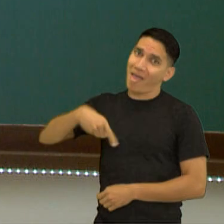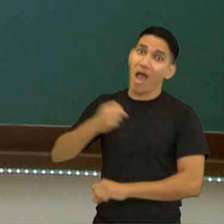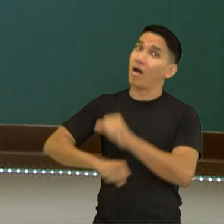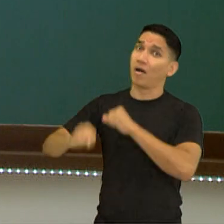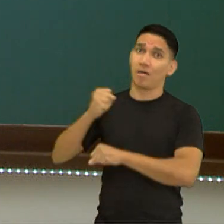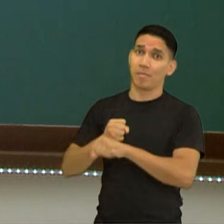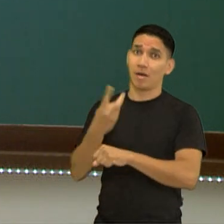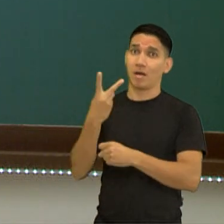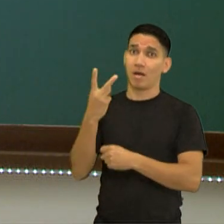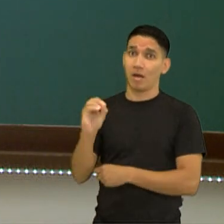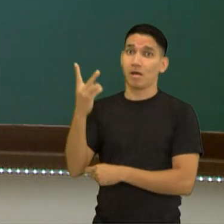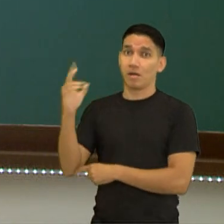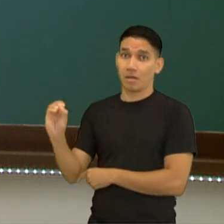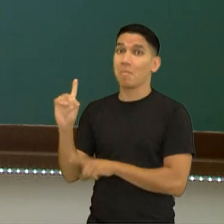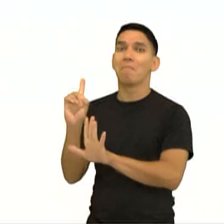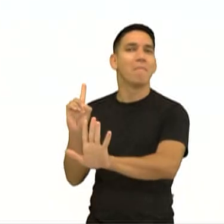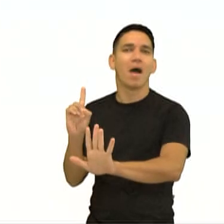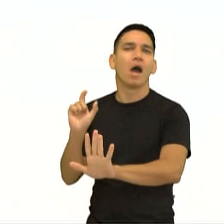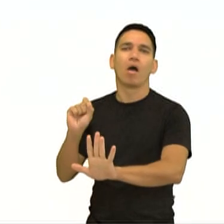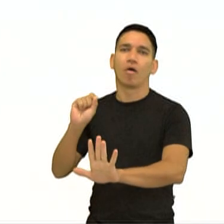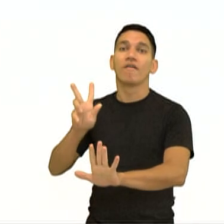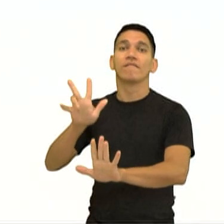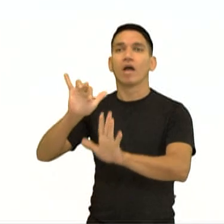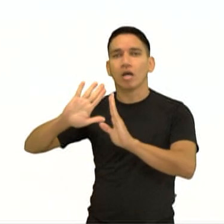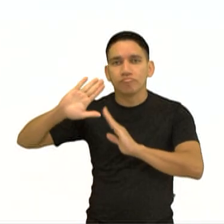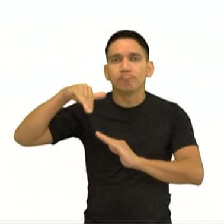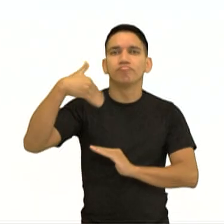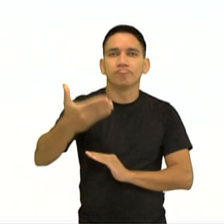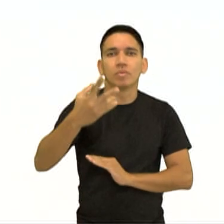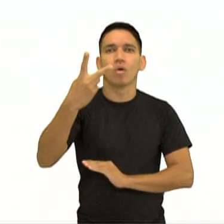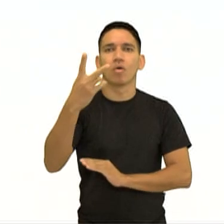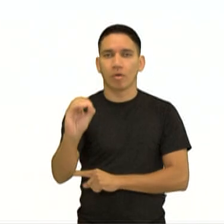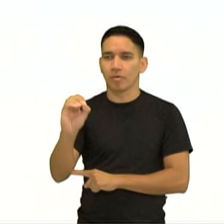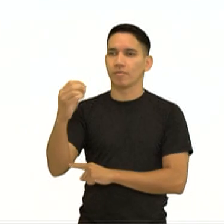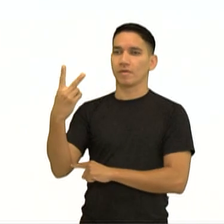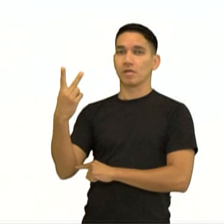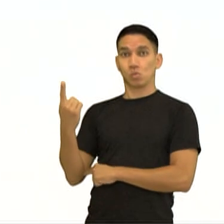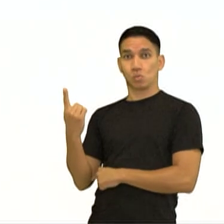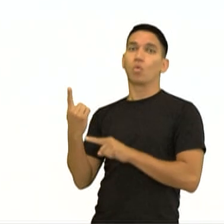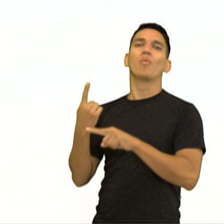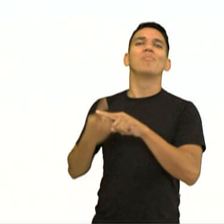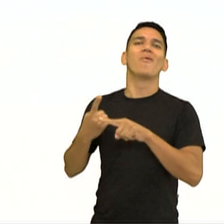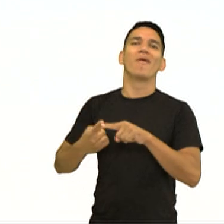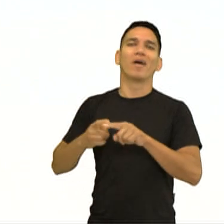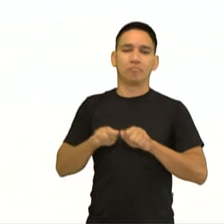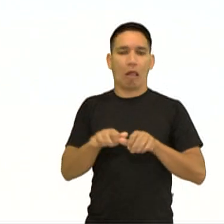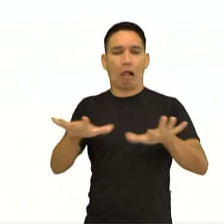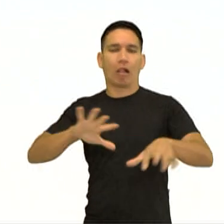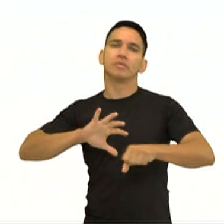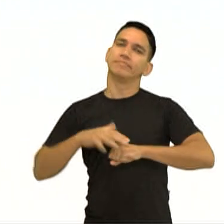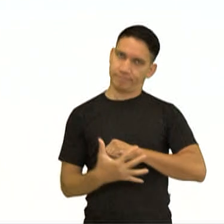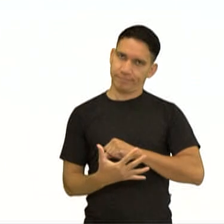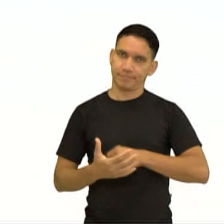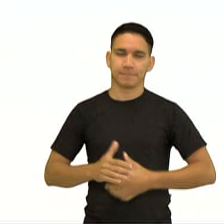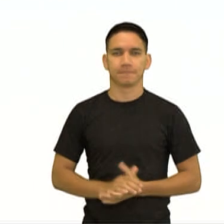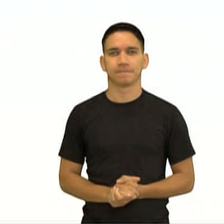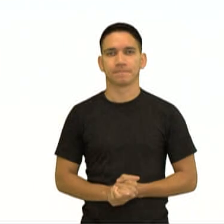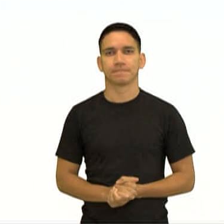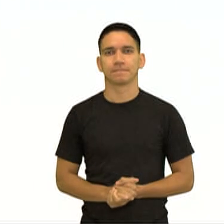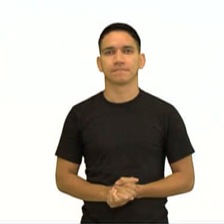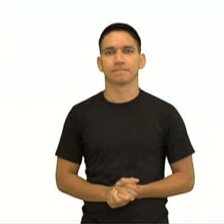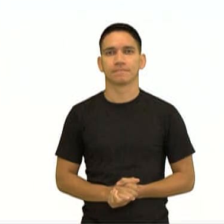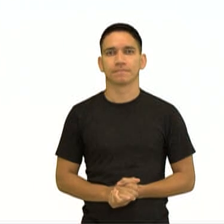2020. Mas ele acontecerá em 2021 por causa da pandemia do coronavírus, ok?